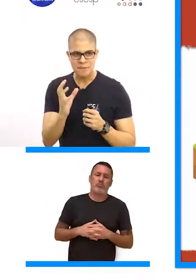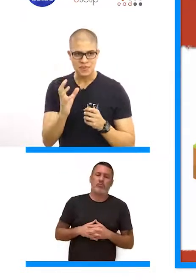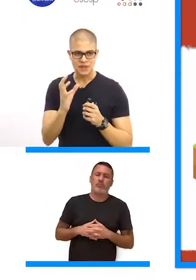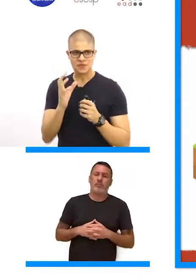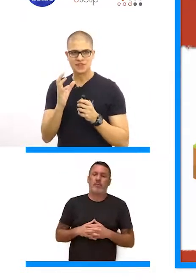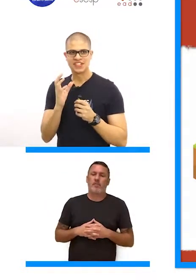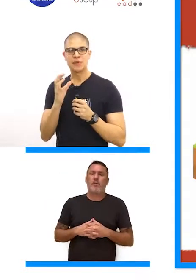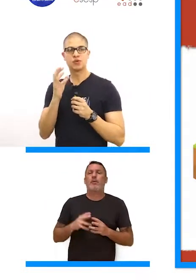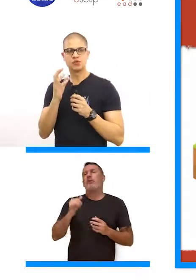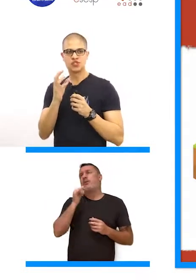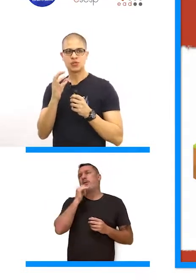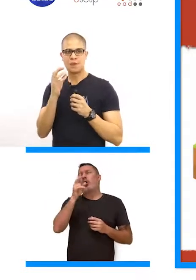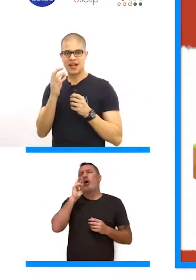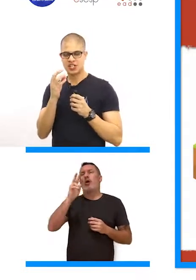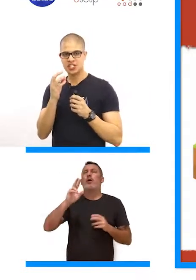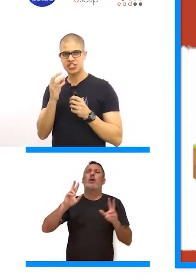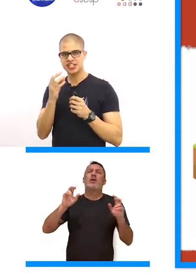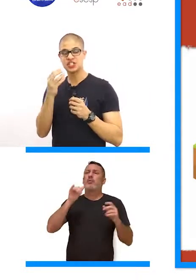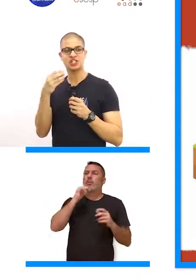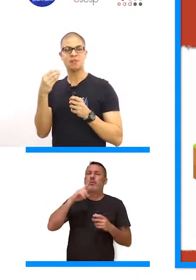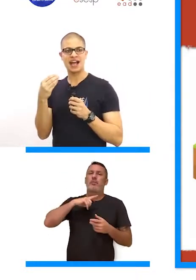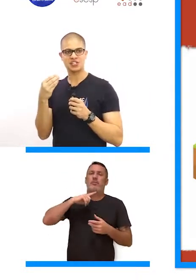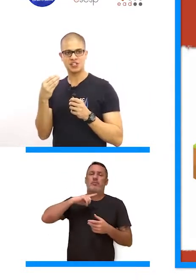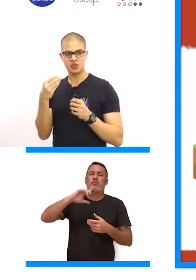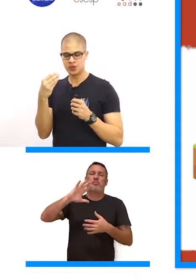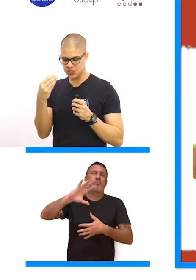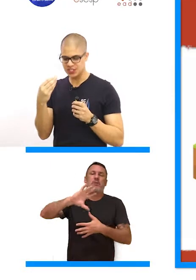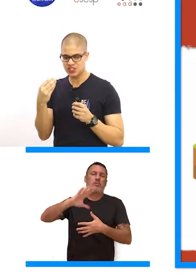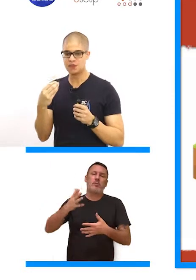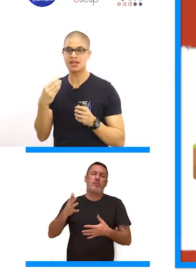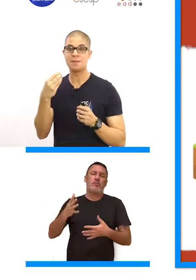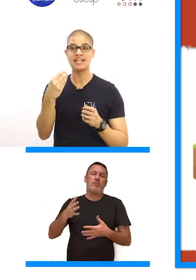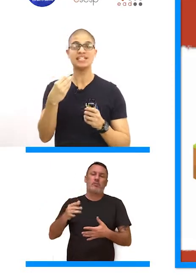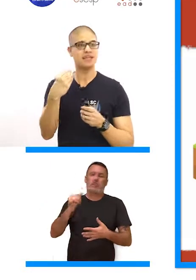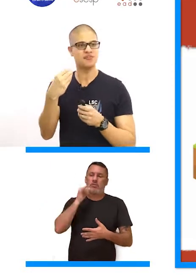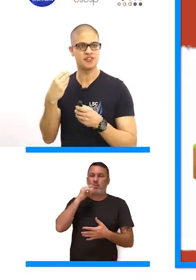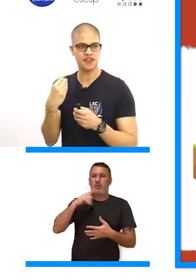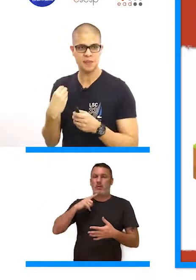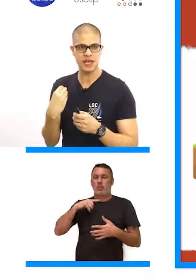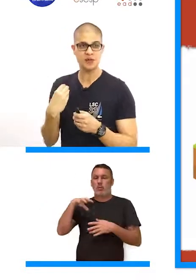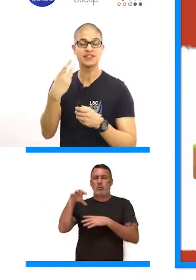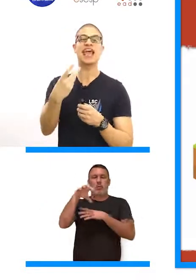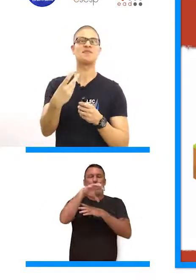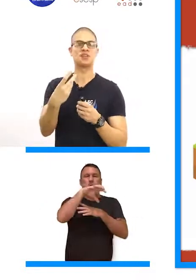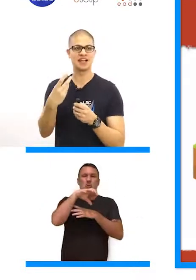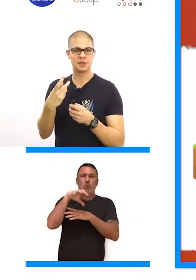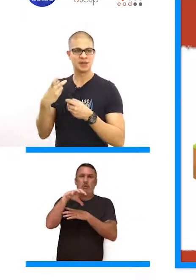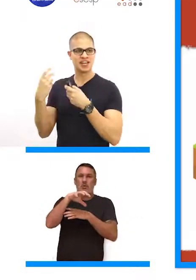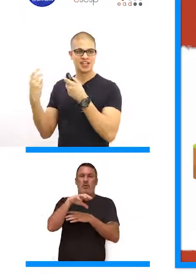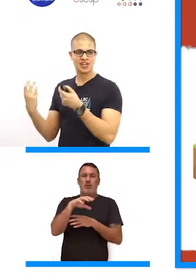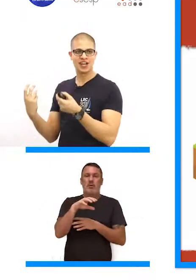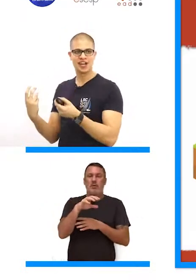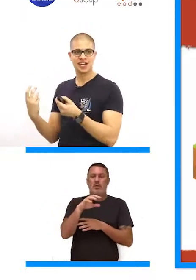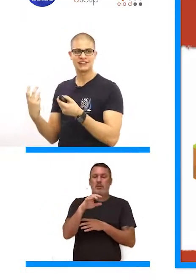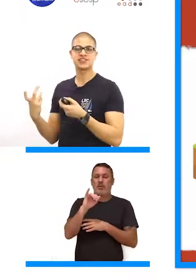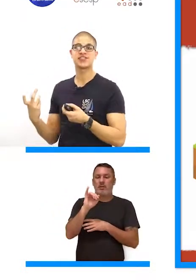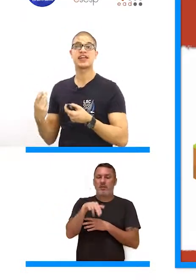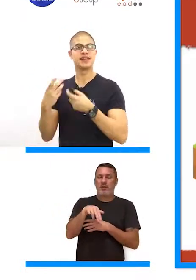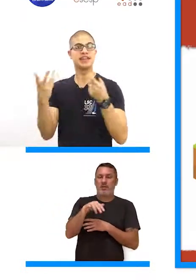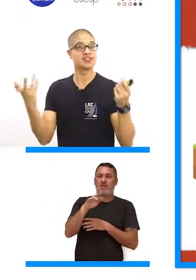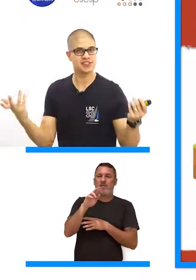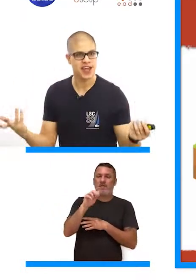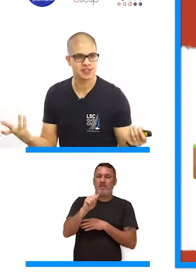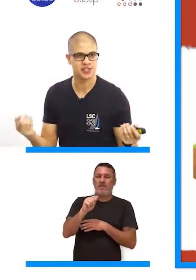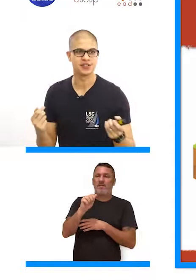um mapa produzido a partir de imagens obtidas pela banda infravermelho térmica da